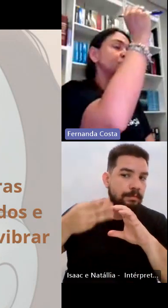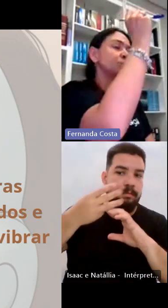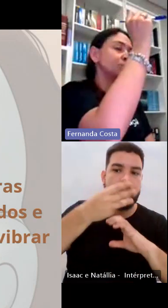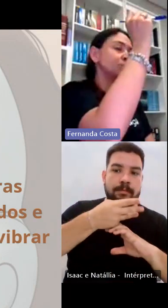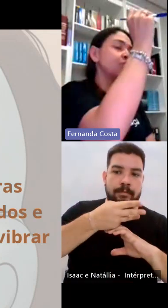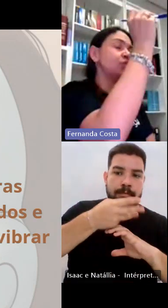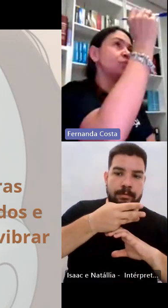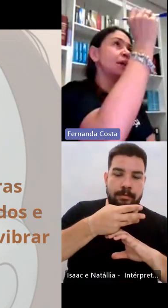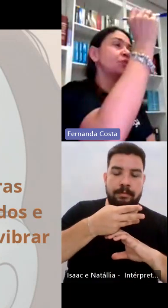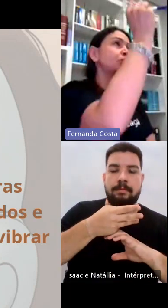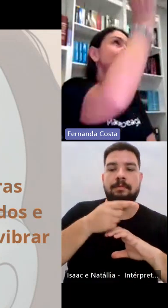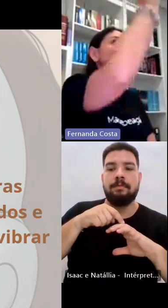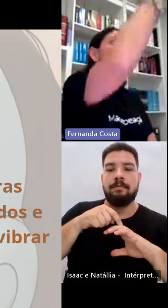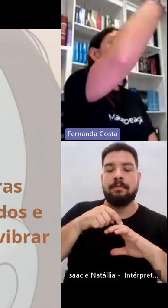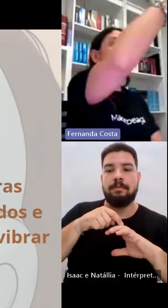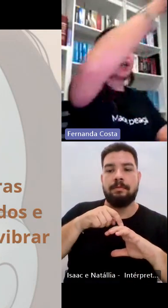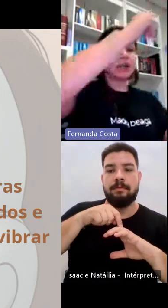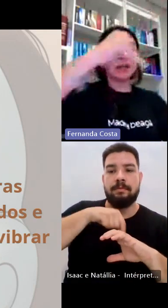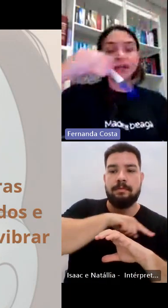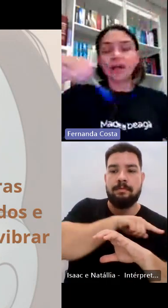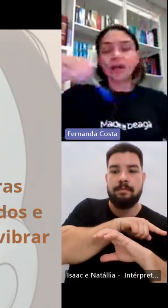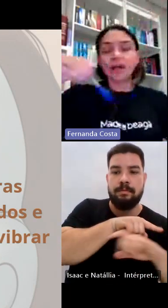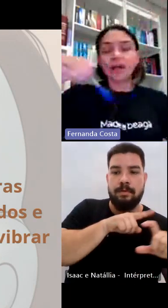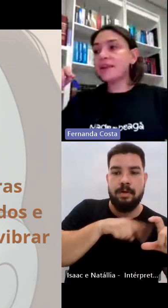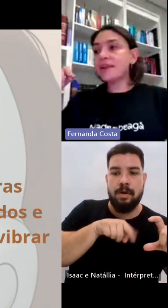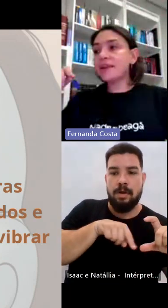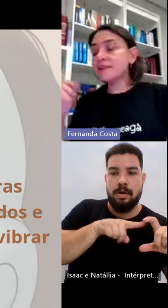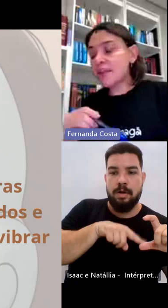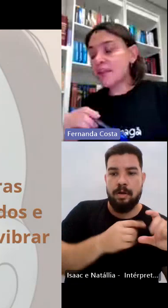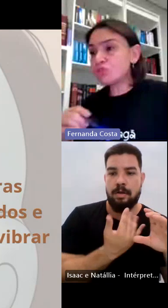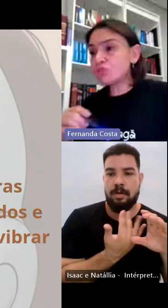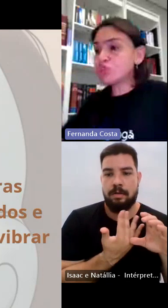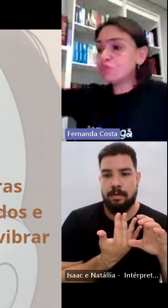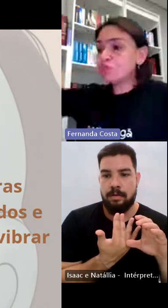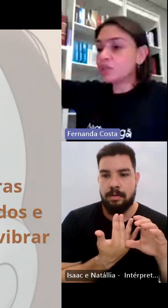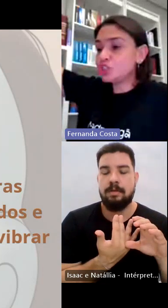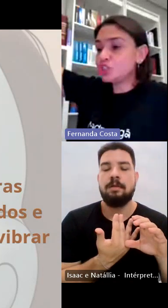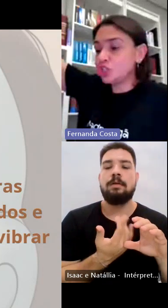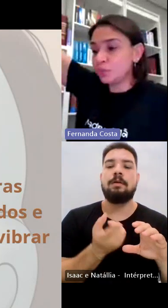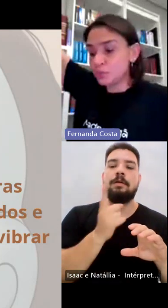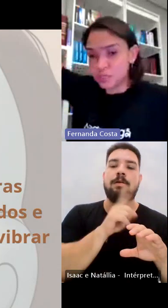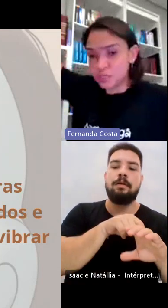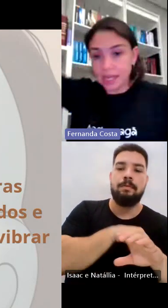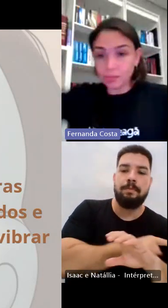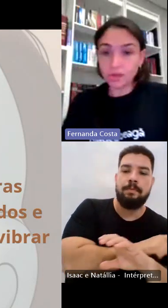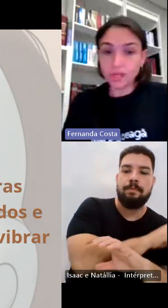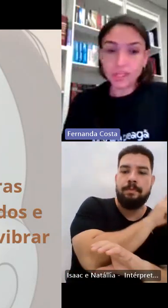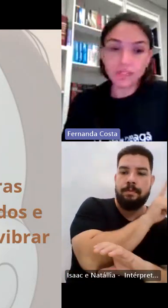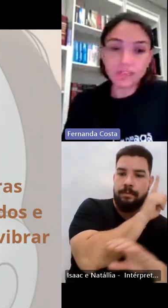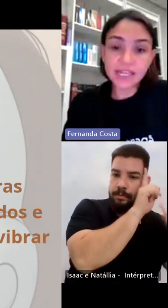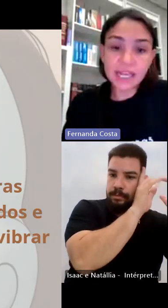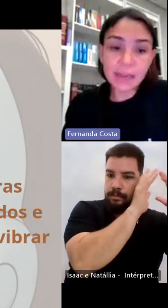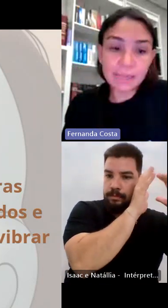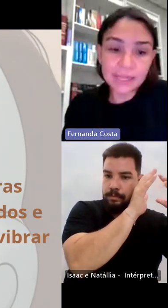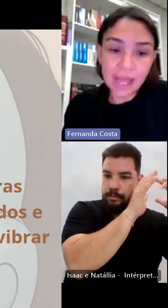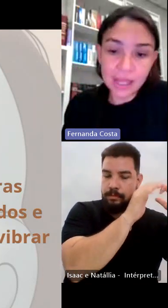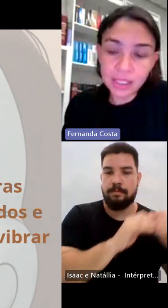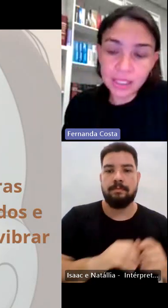ensino do ouvido médio, cóclea, nervo auditivo, estímulo, cérebro, que vai